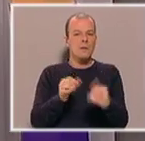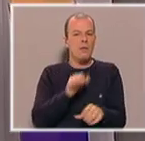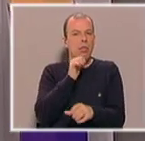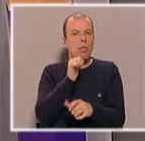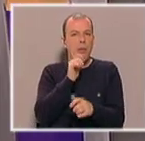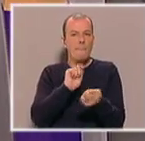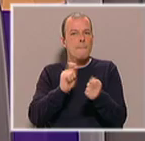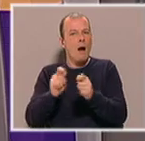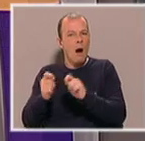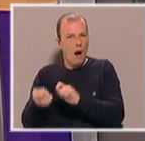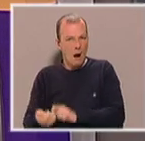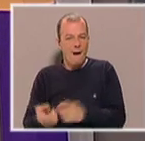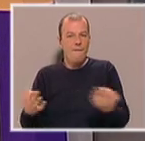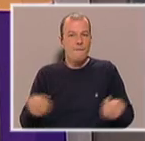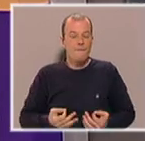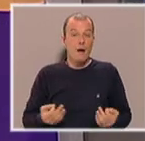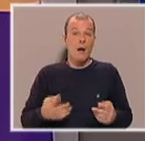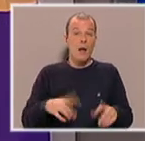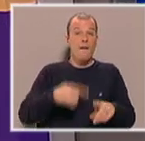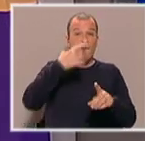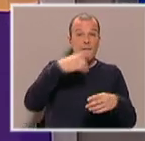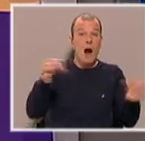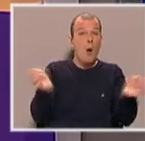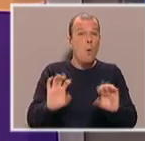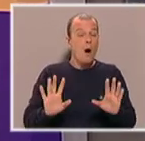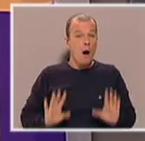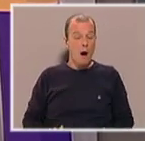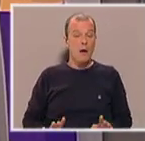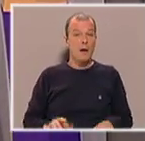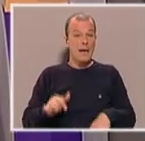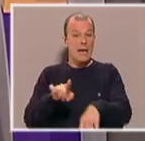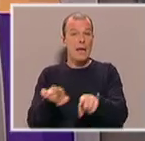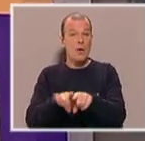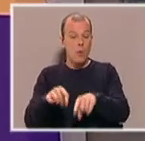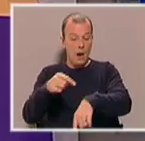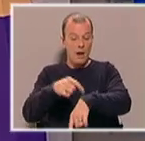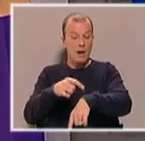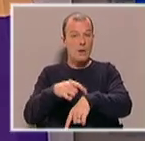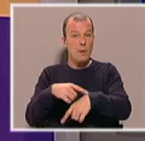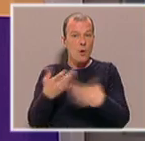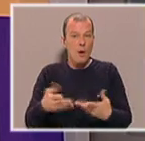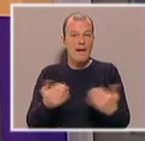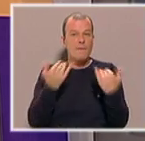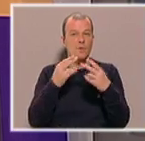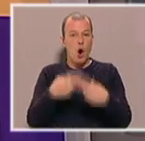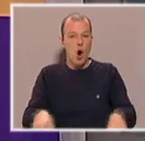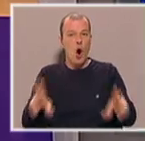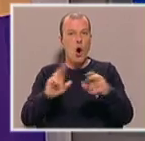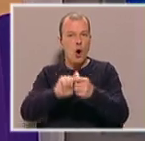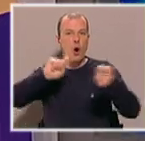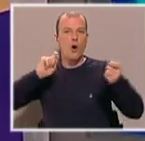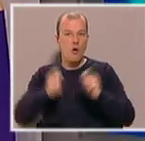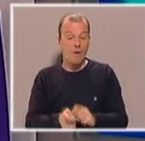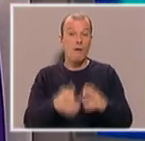ser alteradas. Portanto, não há aqui nenhum erro, o que há é uma atualização da informação. E esta atualização de informação, também é importante